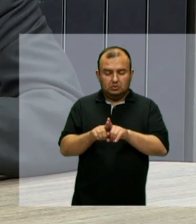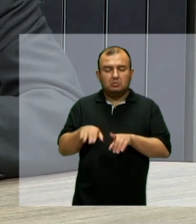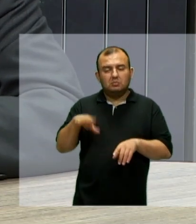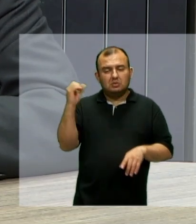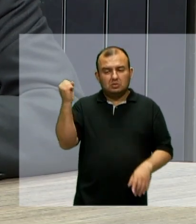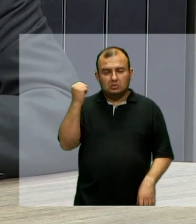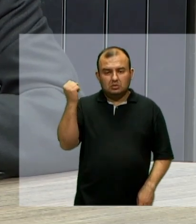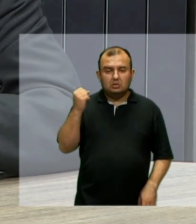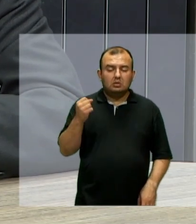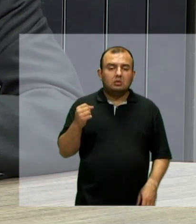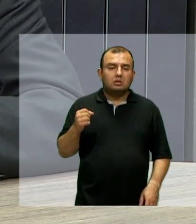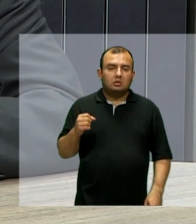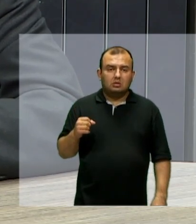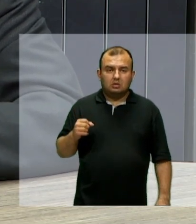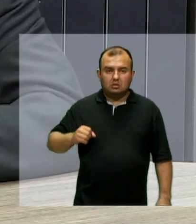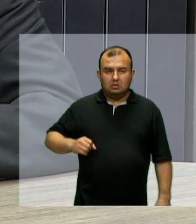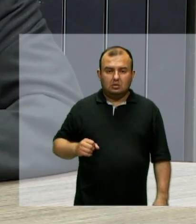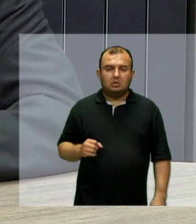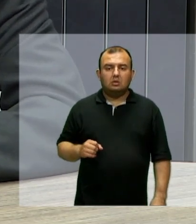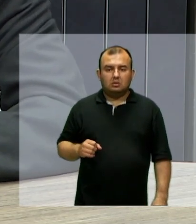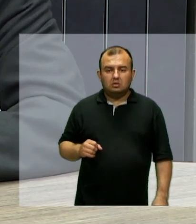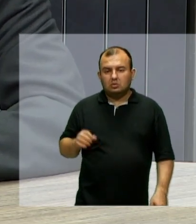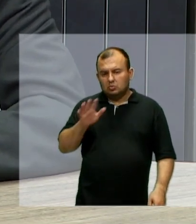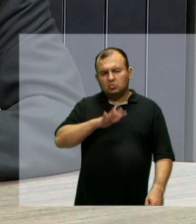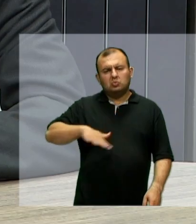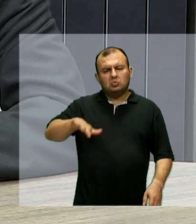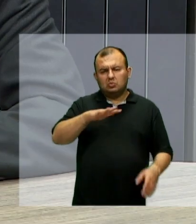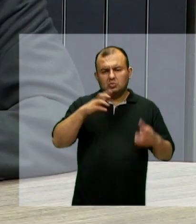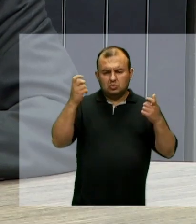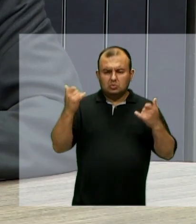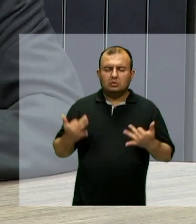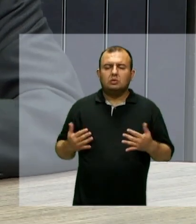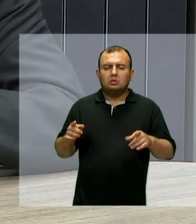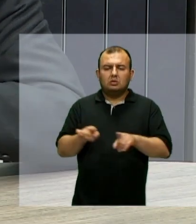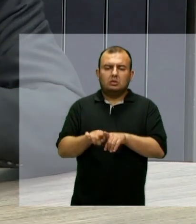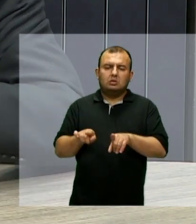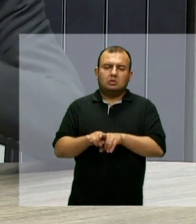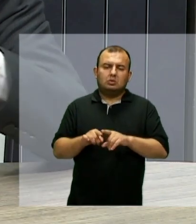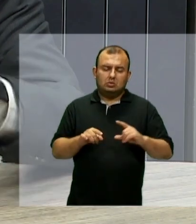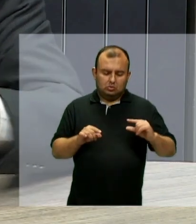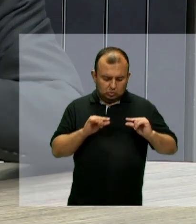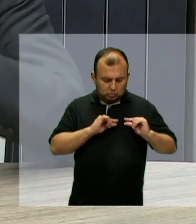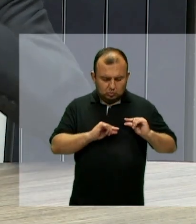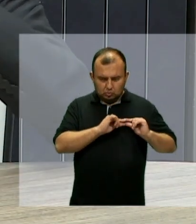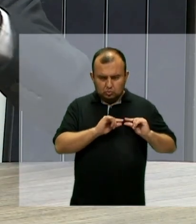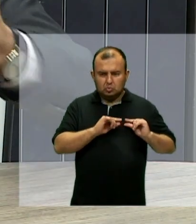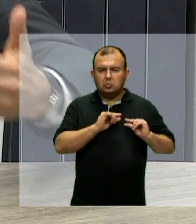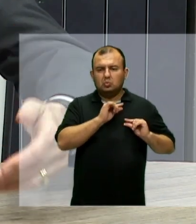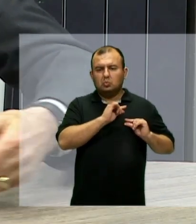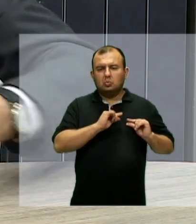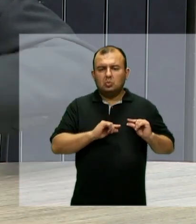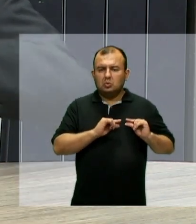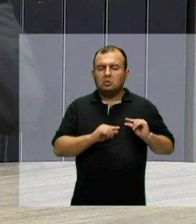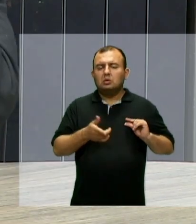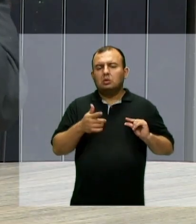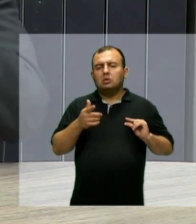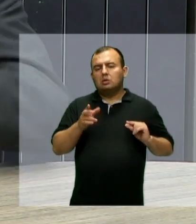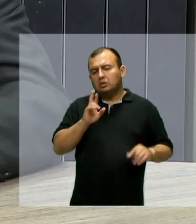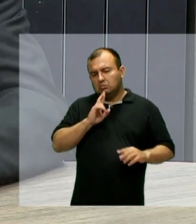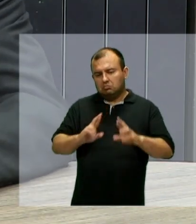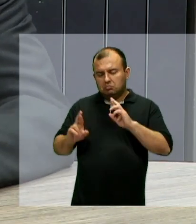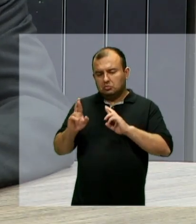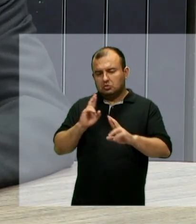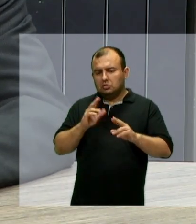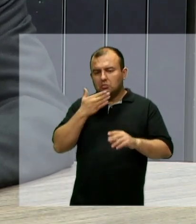isso seria, digamos, não de exceção, mas no geral é o que você falou. Realmente, quanto menor, melhor responde e essa coisa